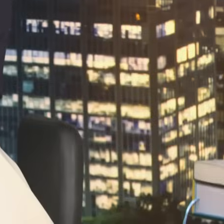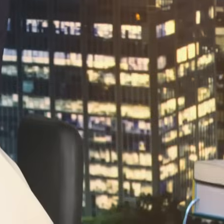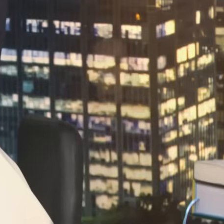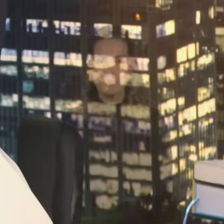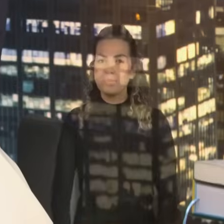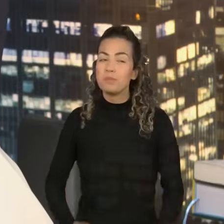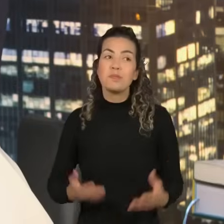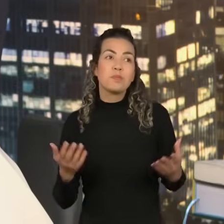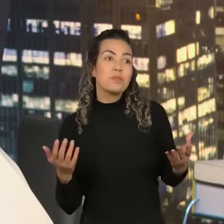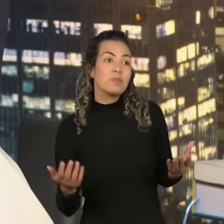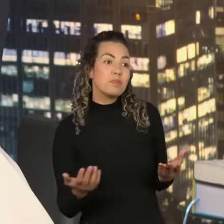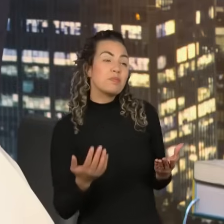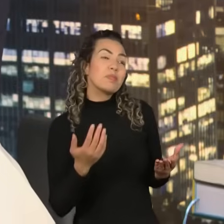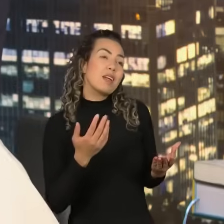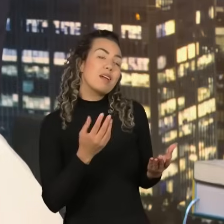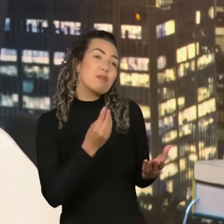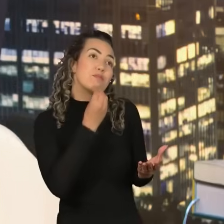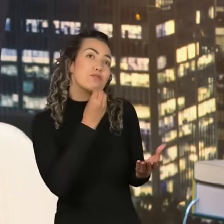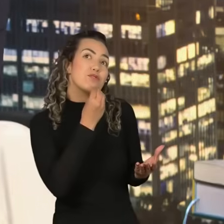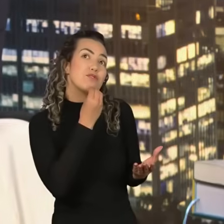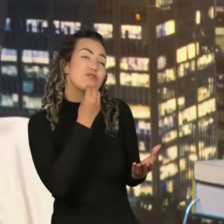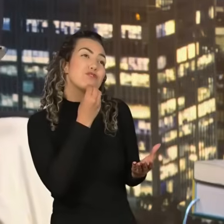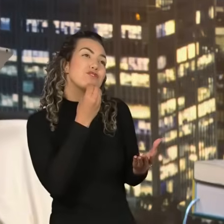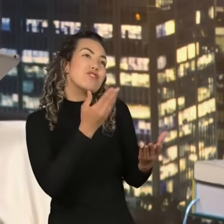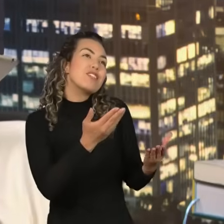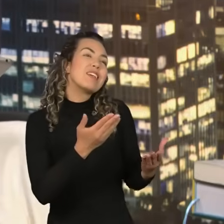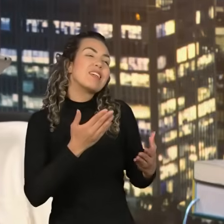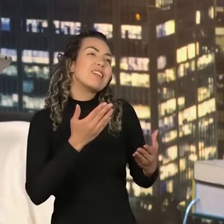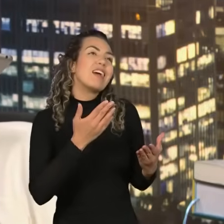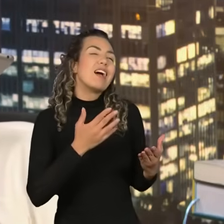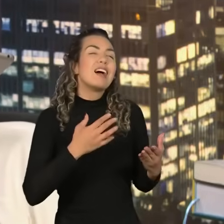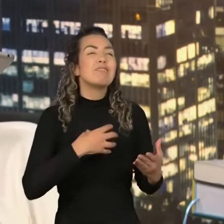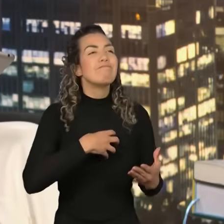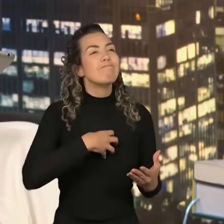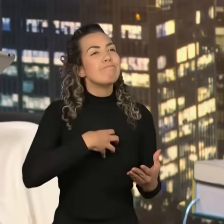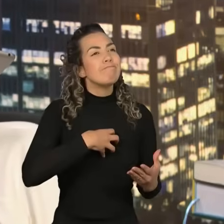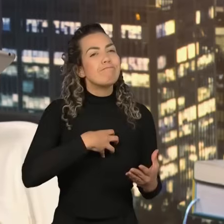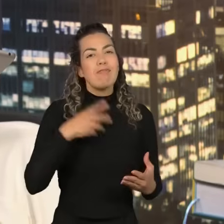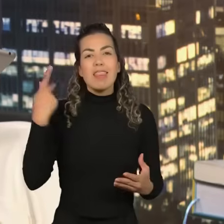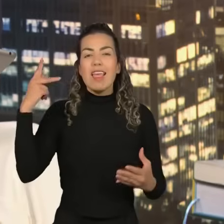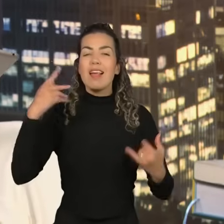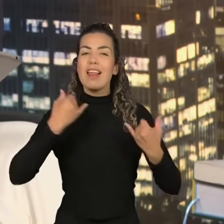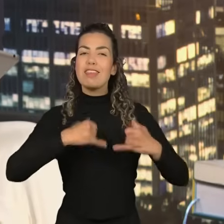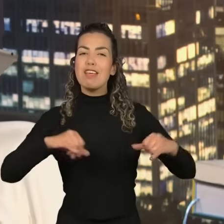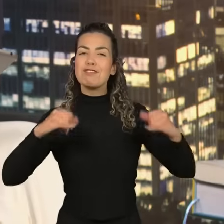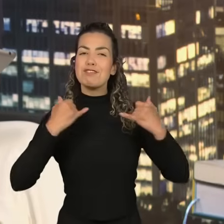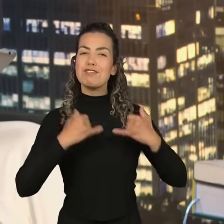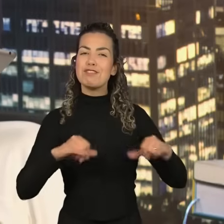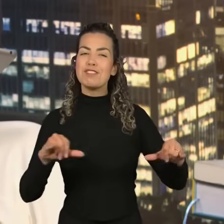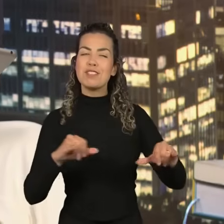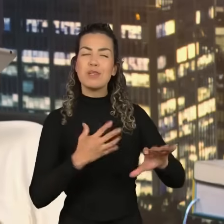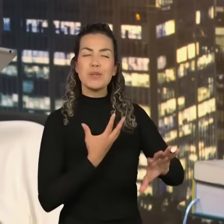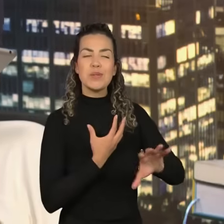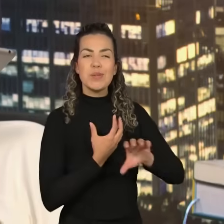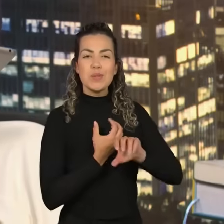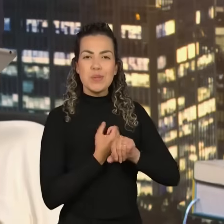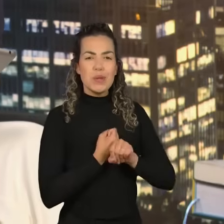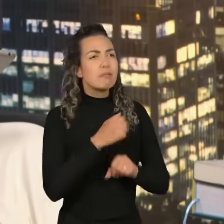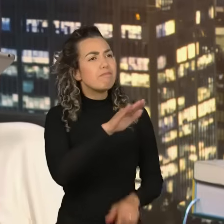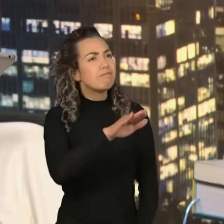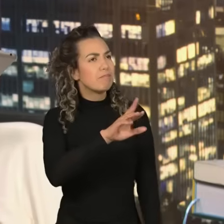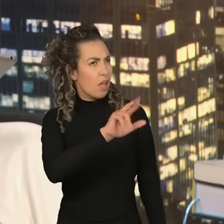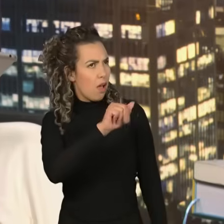A gente ia começar com ele, né? Esse clima que ele traz. O Ramon, muita gente que viu e